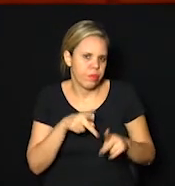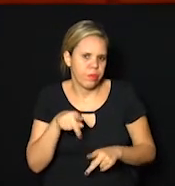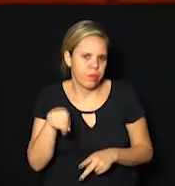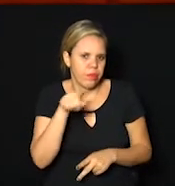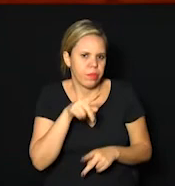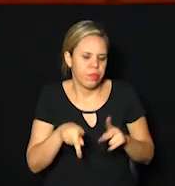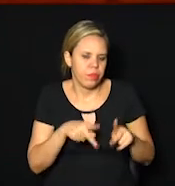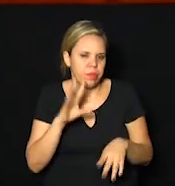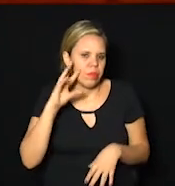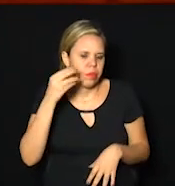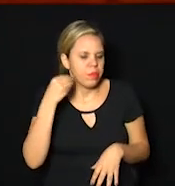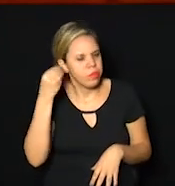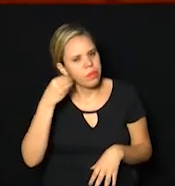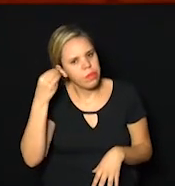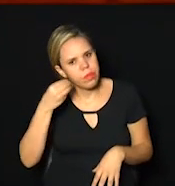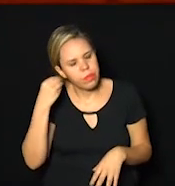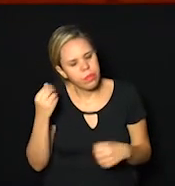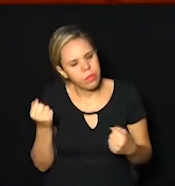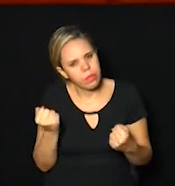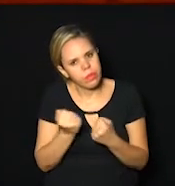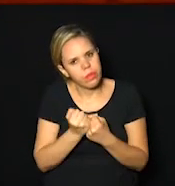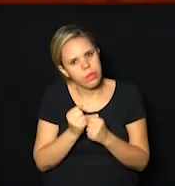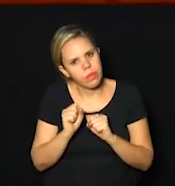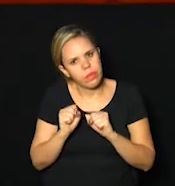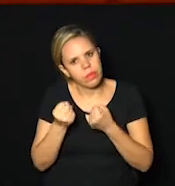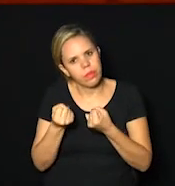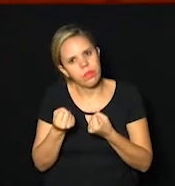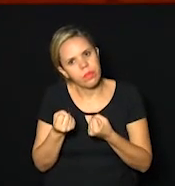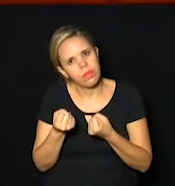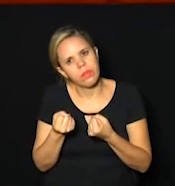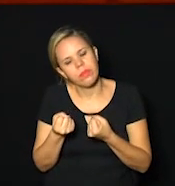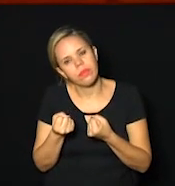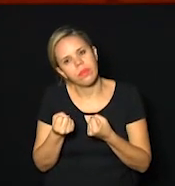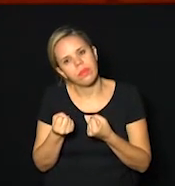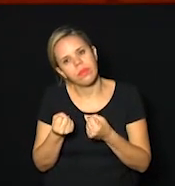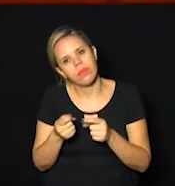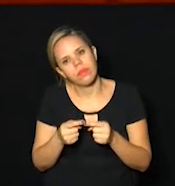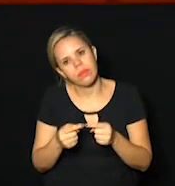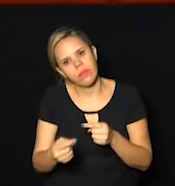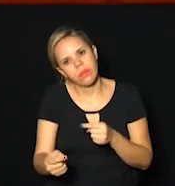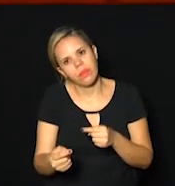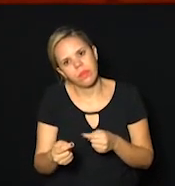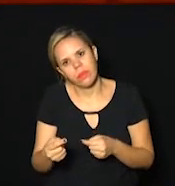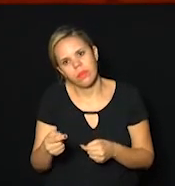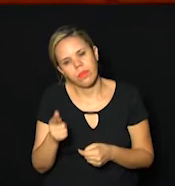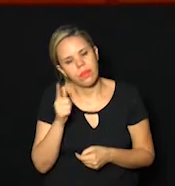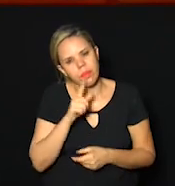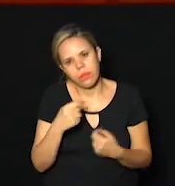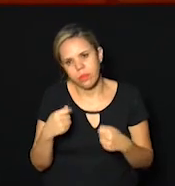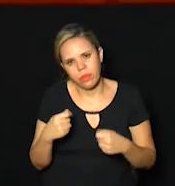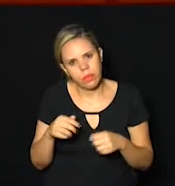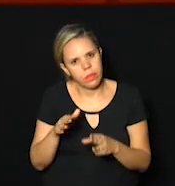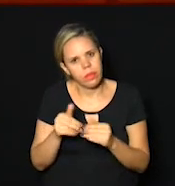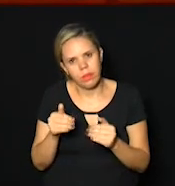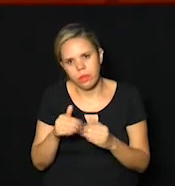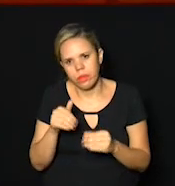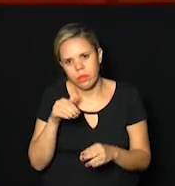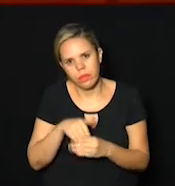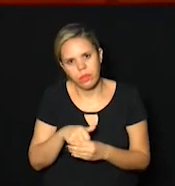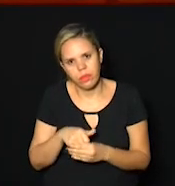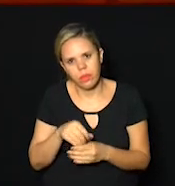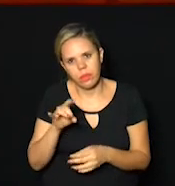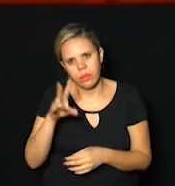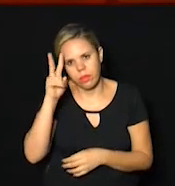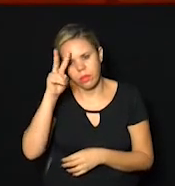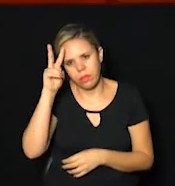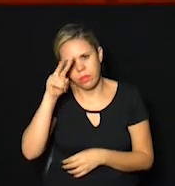este conhecimento, este apoio, essa defesa com longo prazo, você não precisa nem pedir voto, você só precisa lembrá-las,